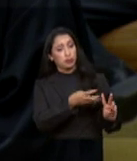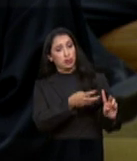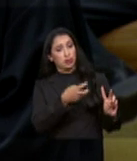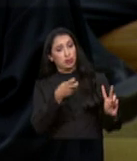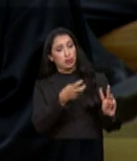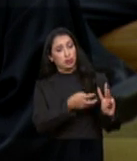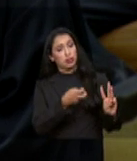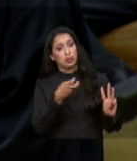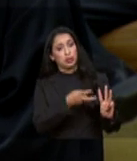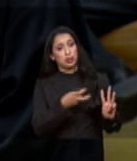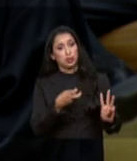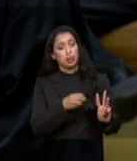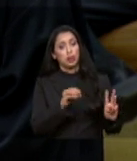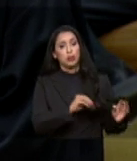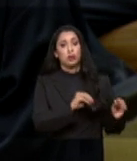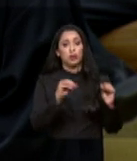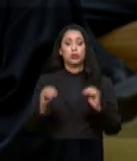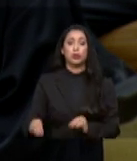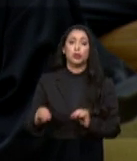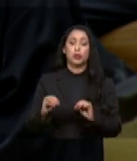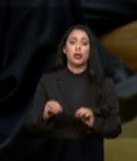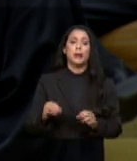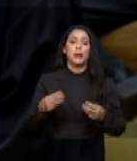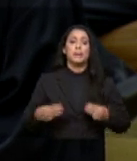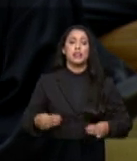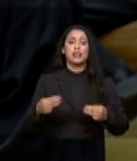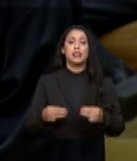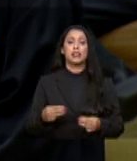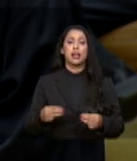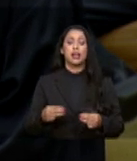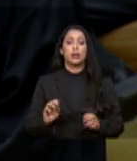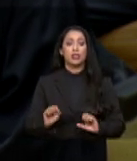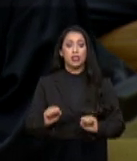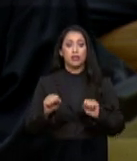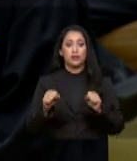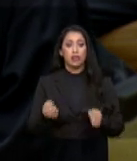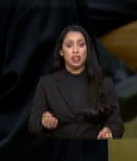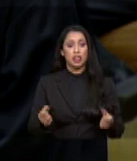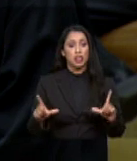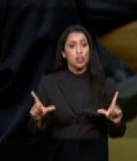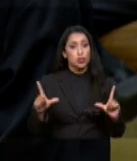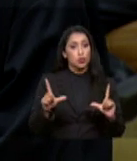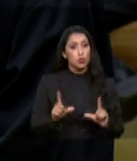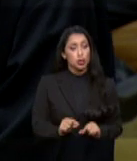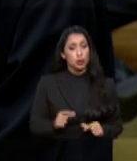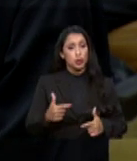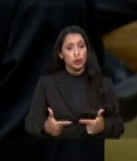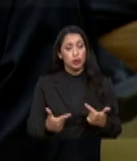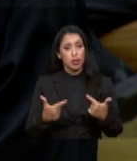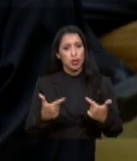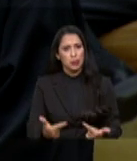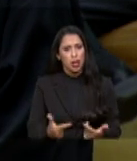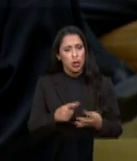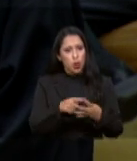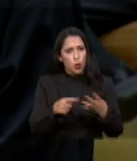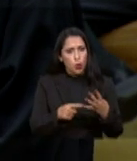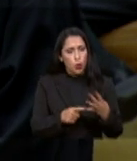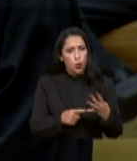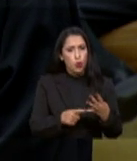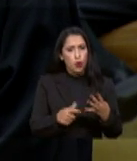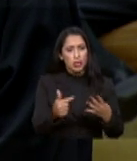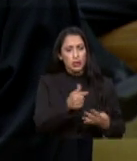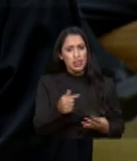fronteira para o Ministério da Defesa, esvaziando assim a atuação do CMBio. Tal fato ocorreu 4 semanas após